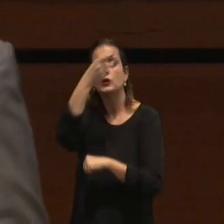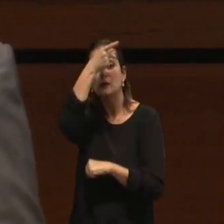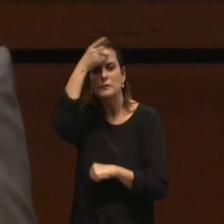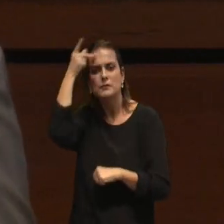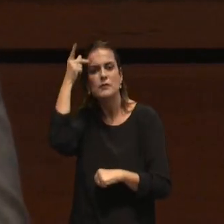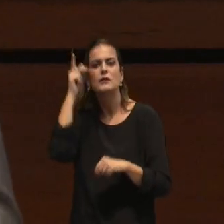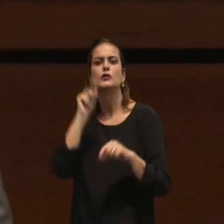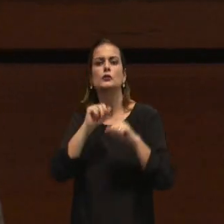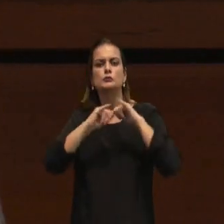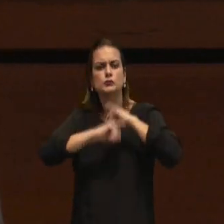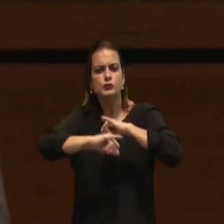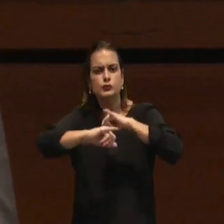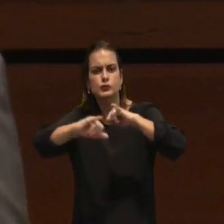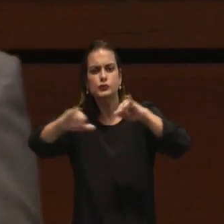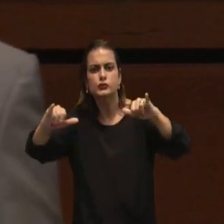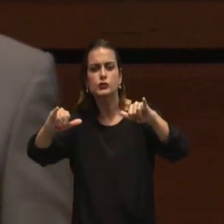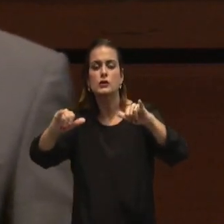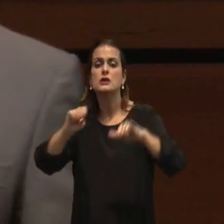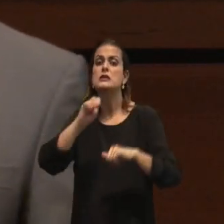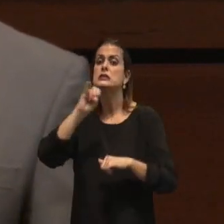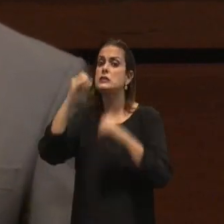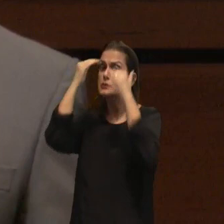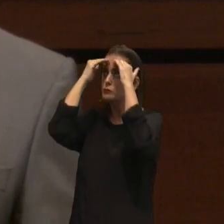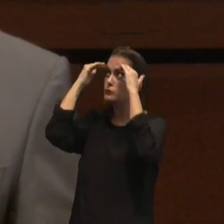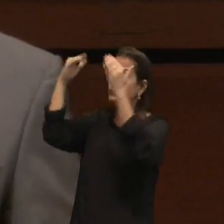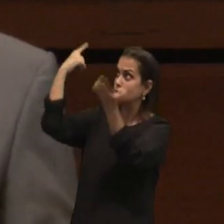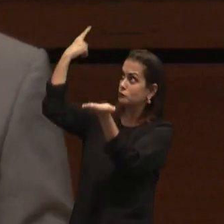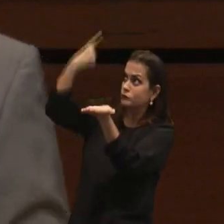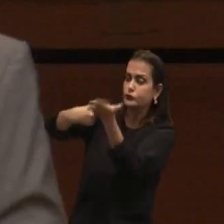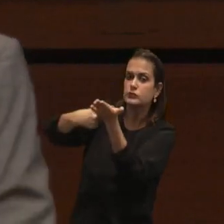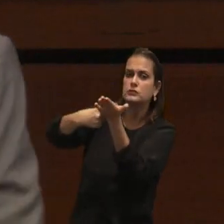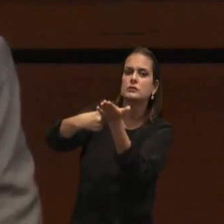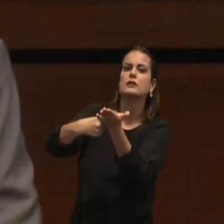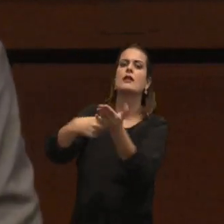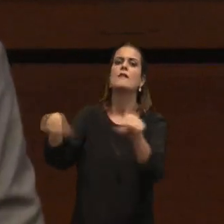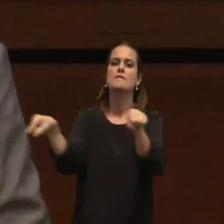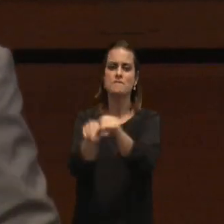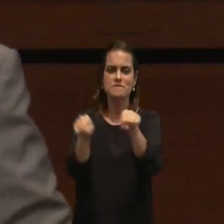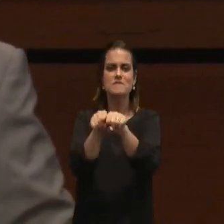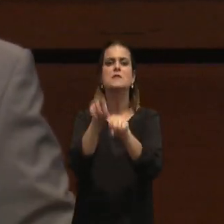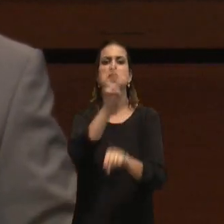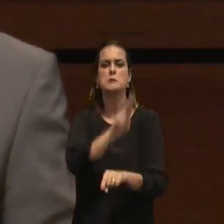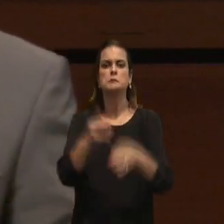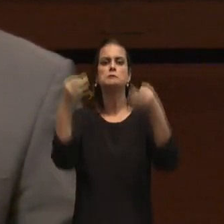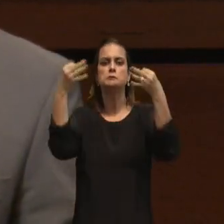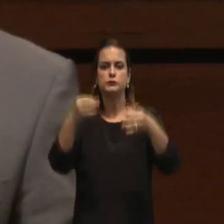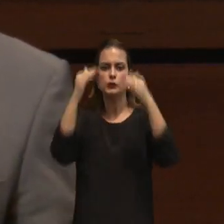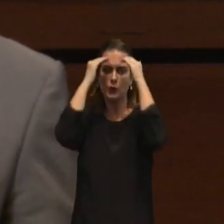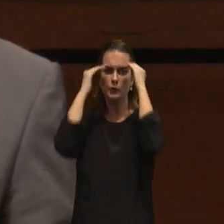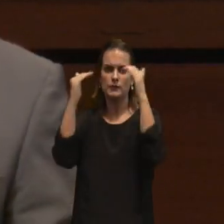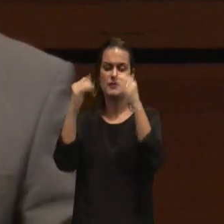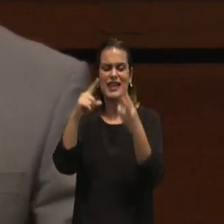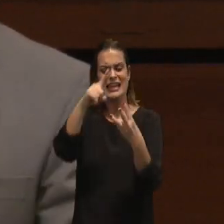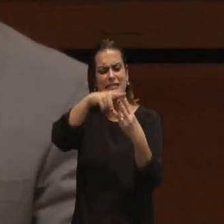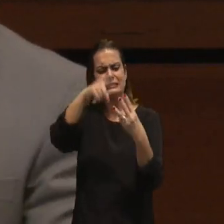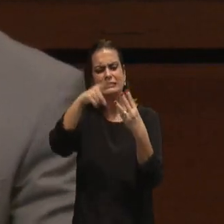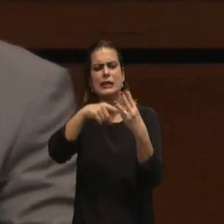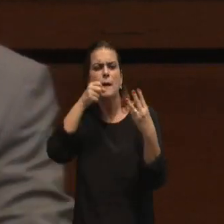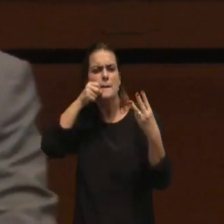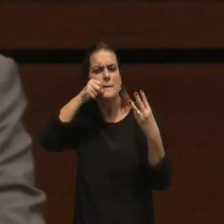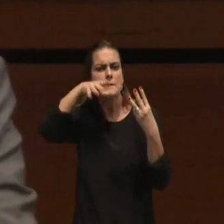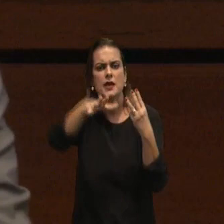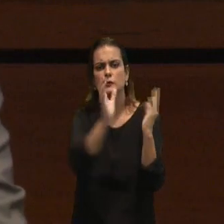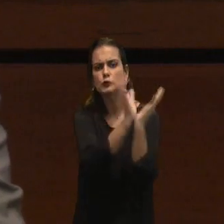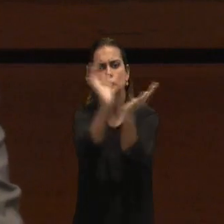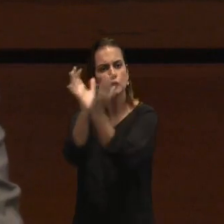Senhor, em ouvindo a palavra de Deus, se tornarem praticantes da palavra. Então, 3 bênçãos, 3